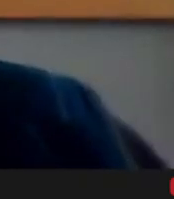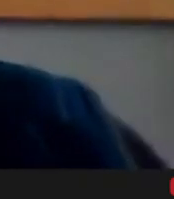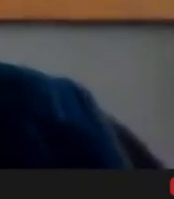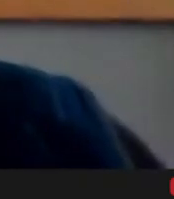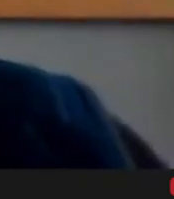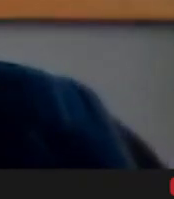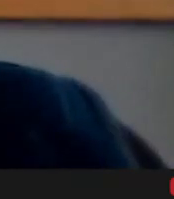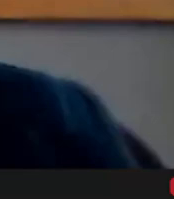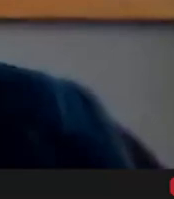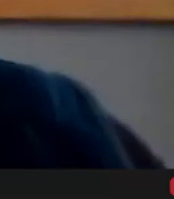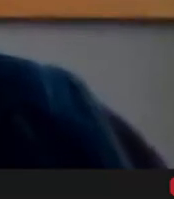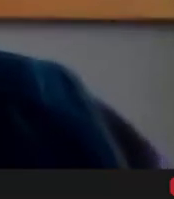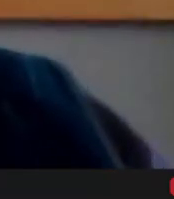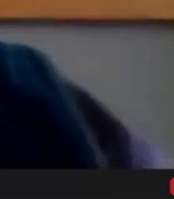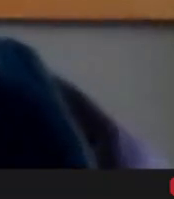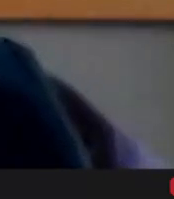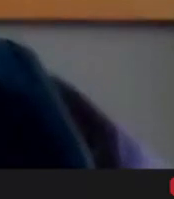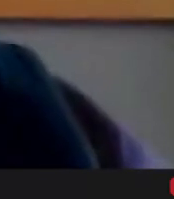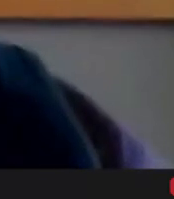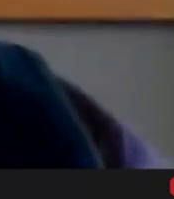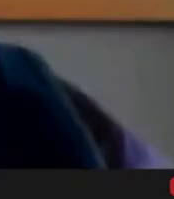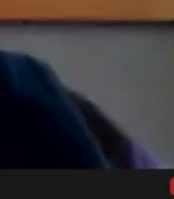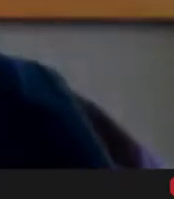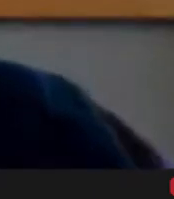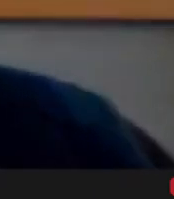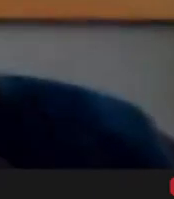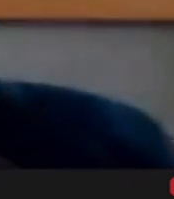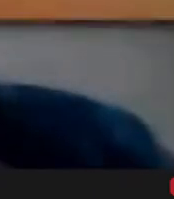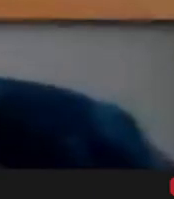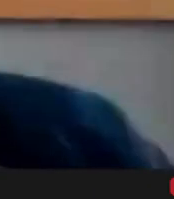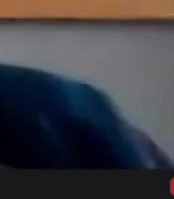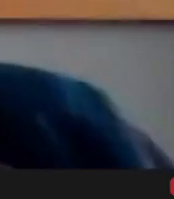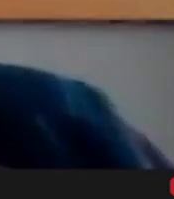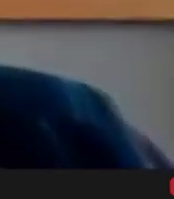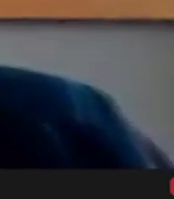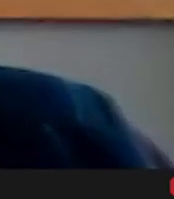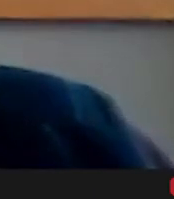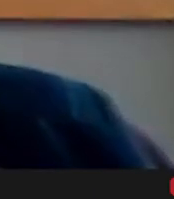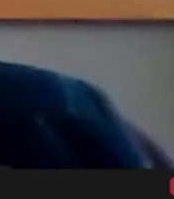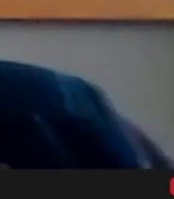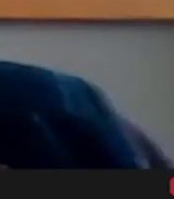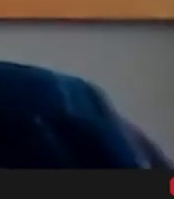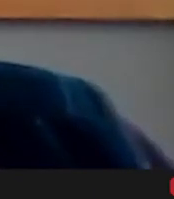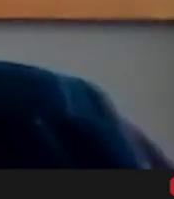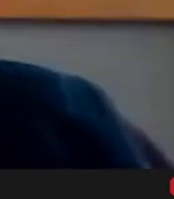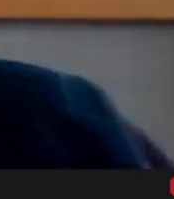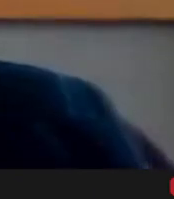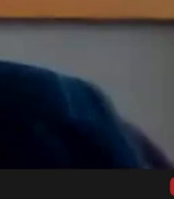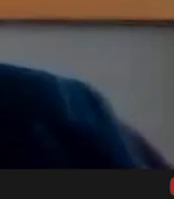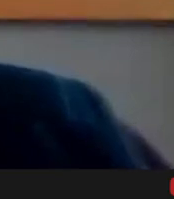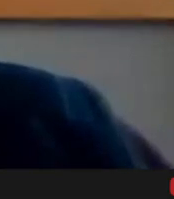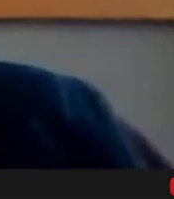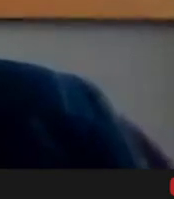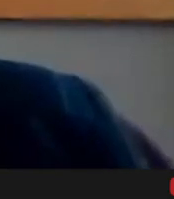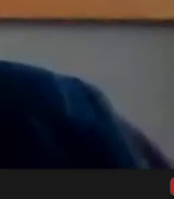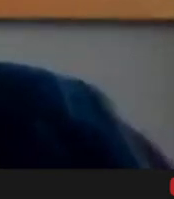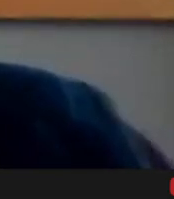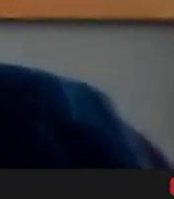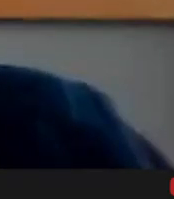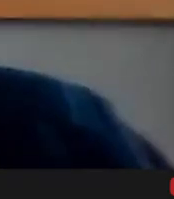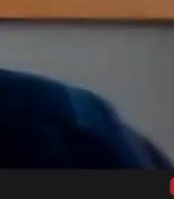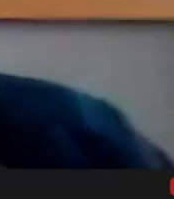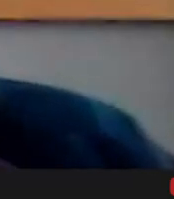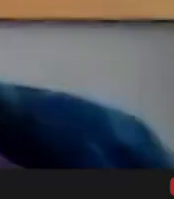foi a nossa inspiração. Em seguida, nós vamos ouvir o Felipe Neto,